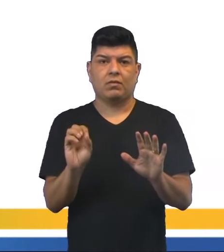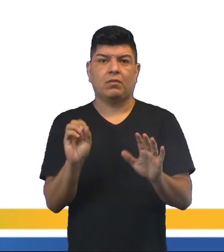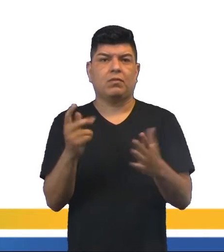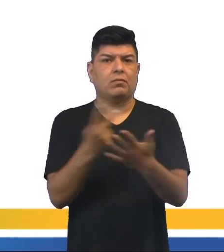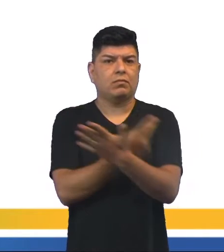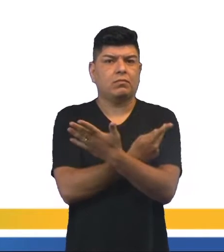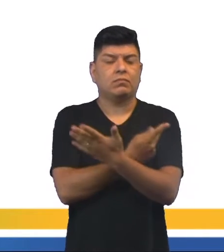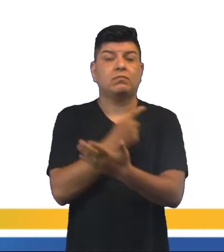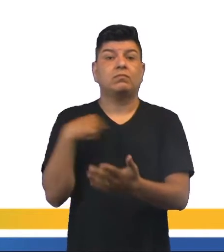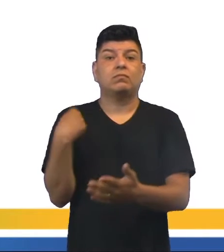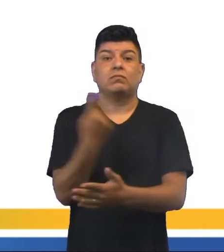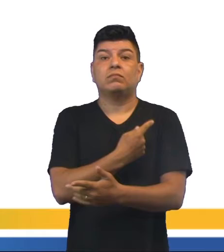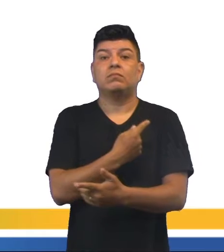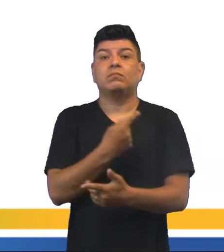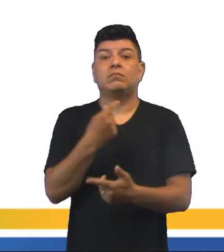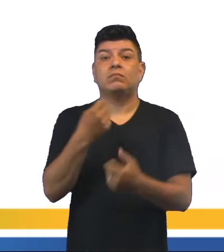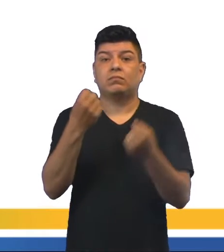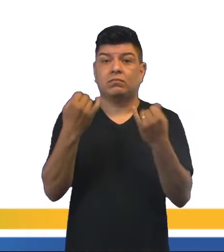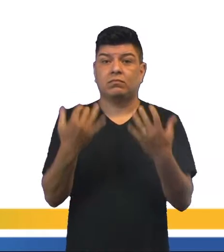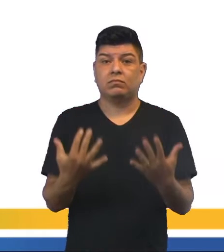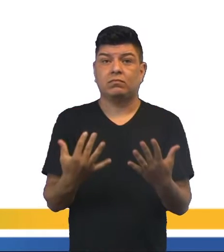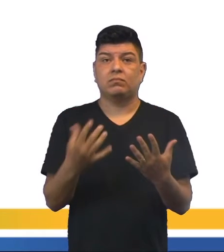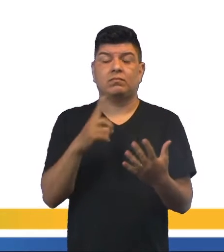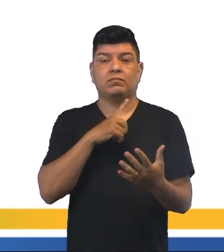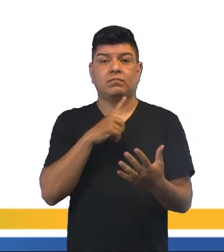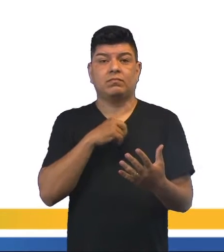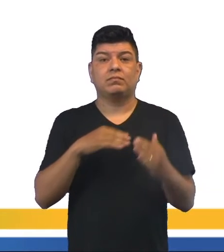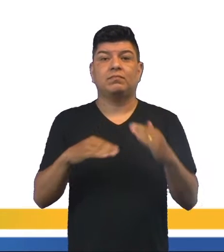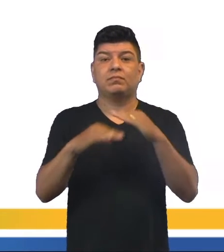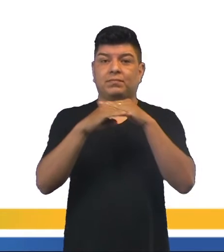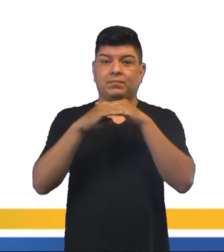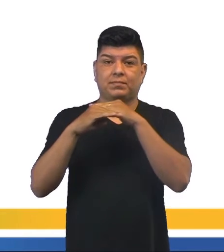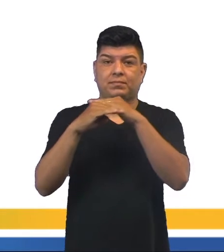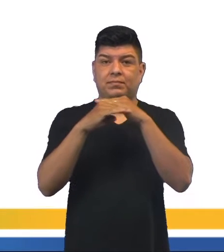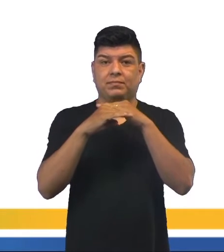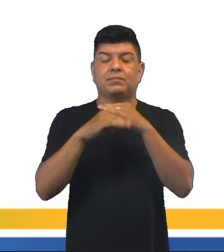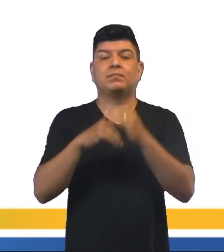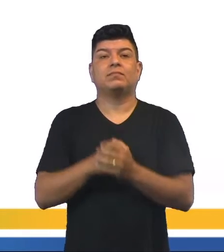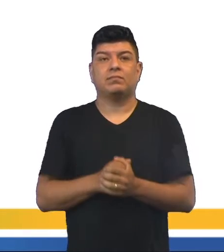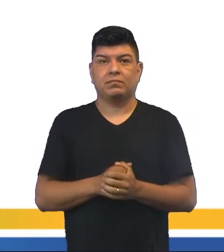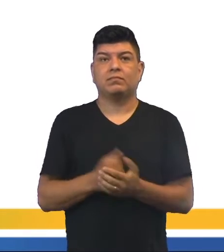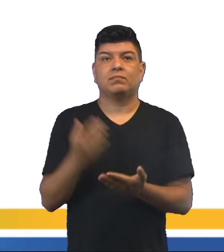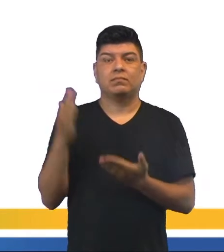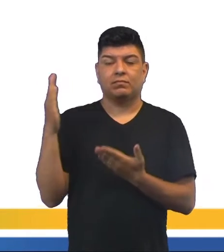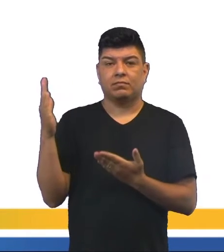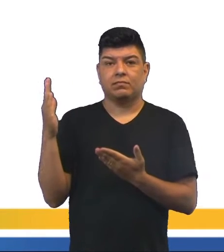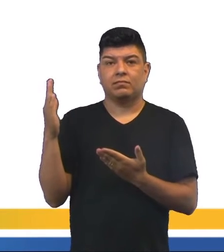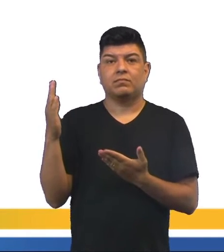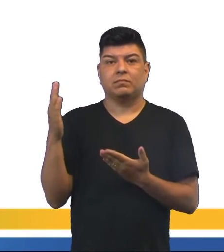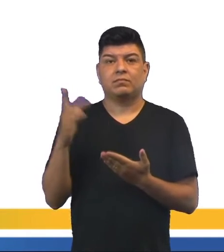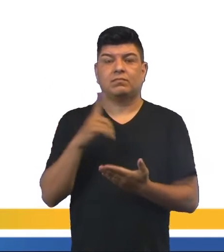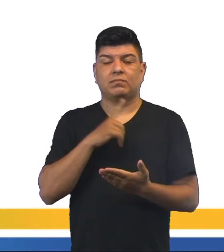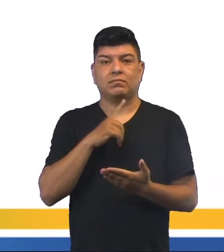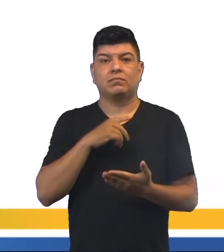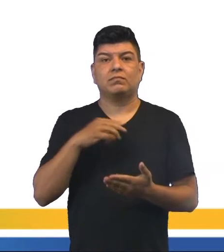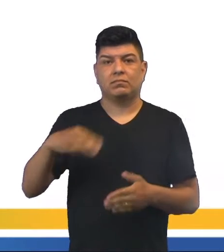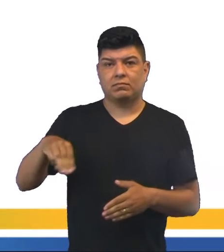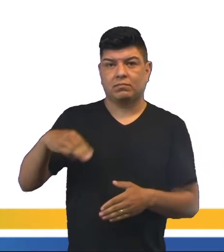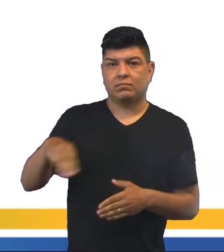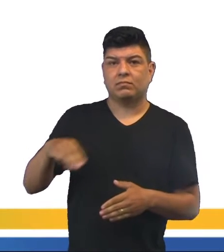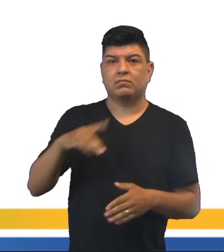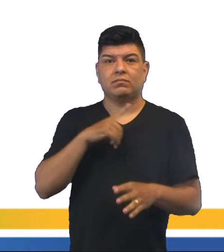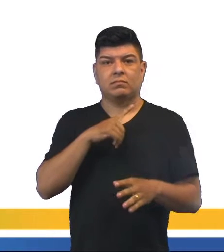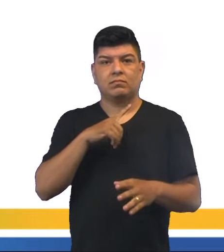acontece que que nós dizemos que há uma igualdade essa operação né